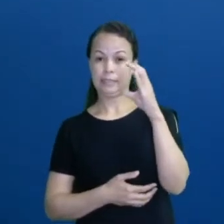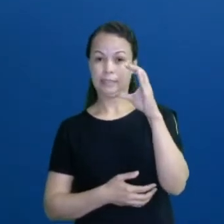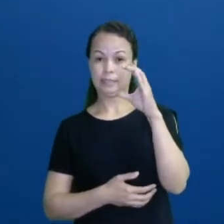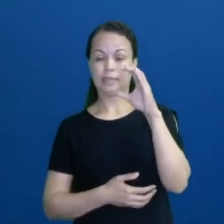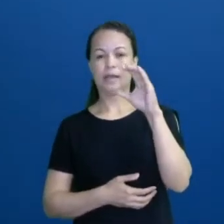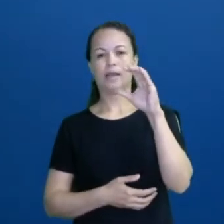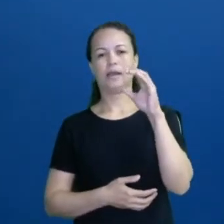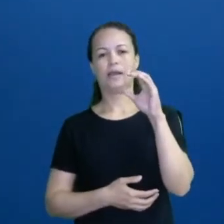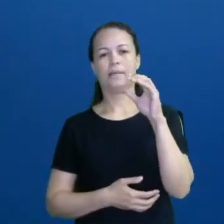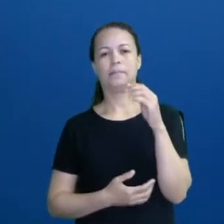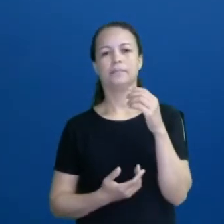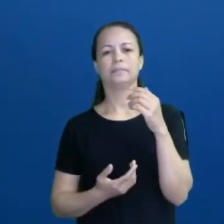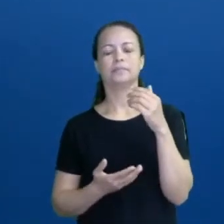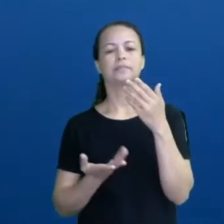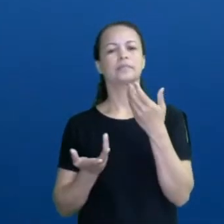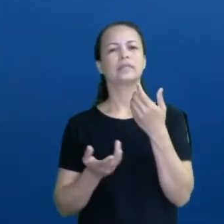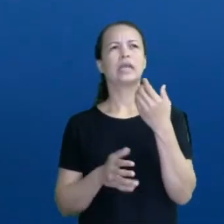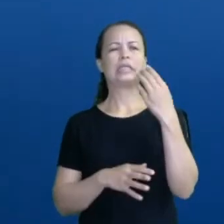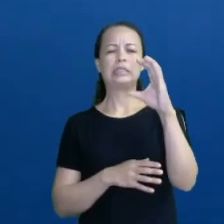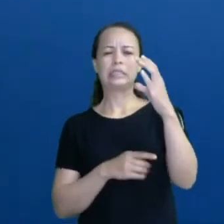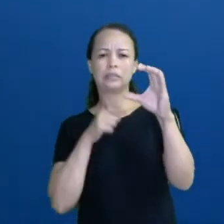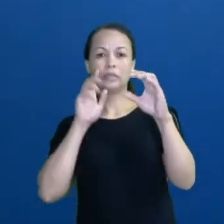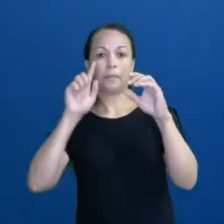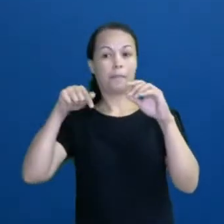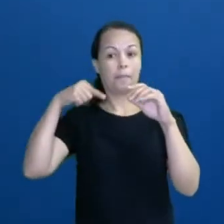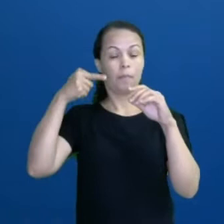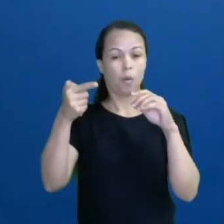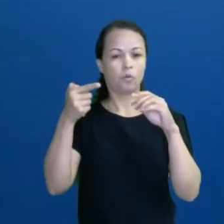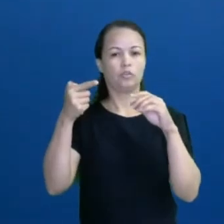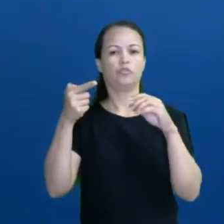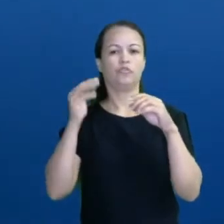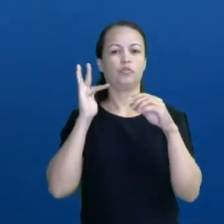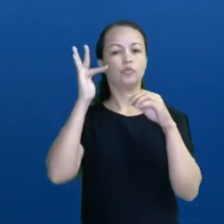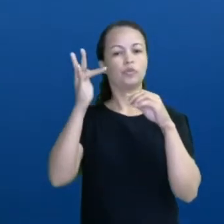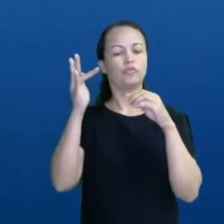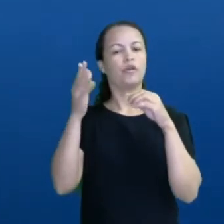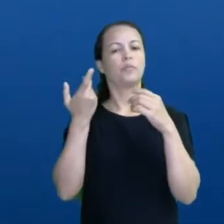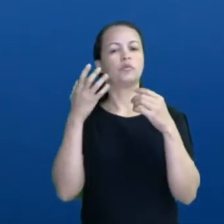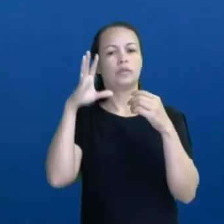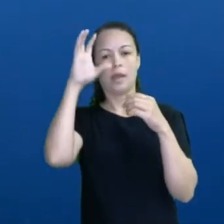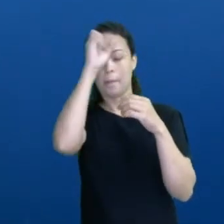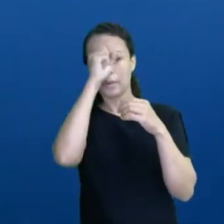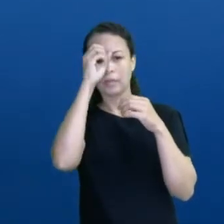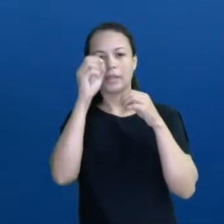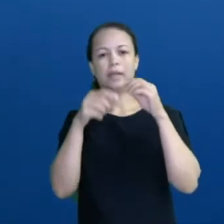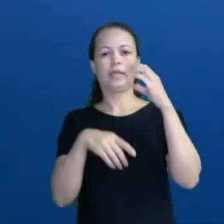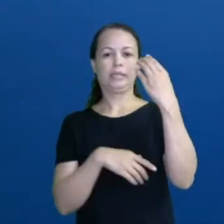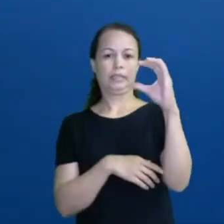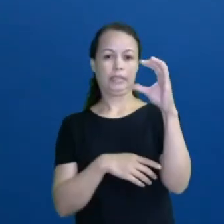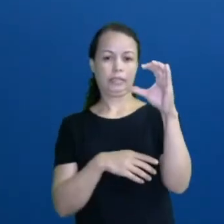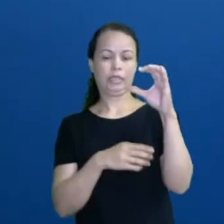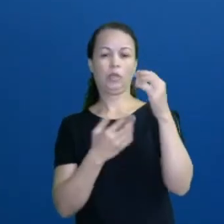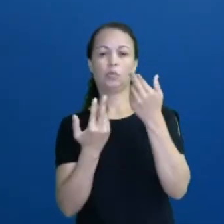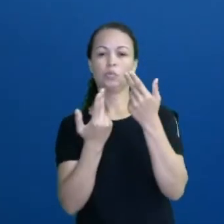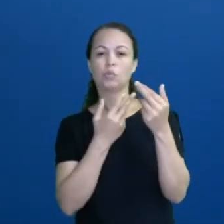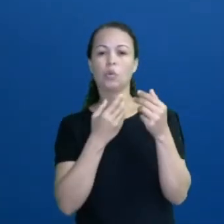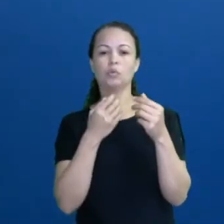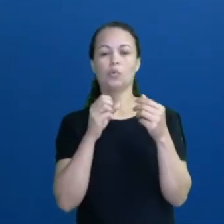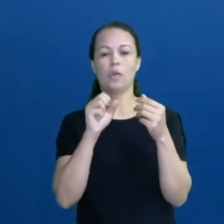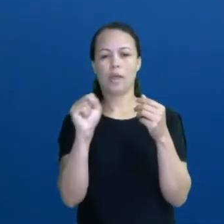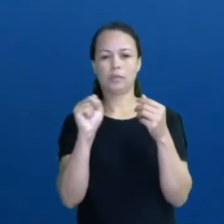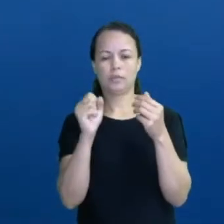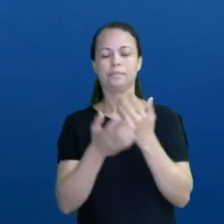essa letrinha. Mais pra frente a gente vai aprender que essa letrinha tem o som do S, tá? Então, o C